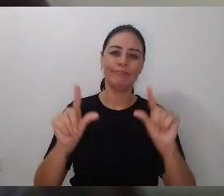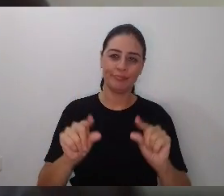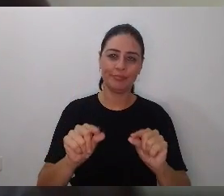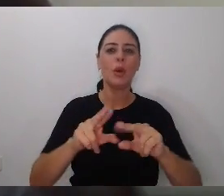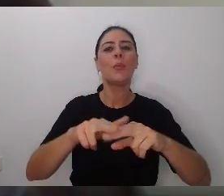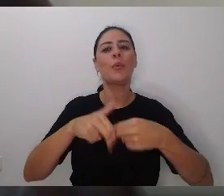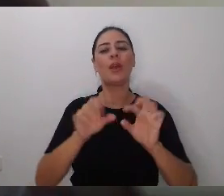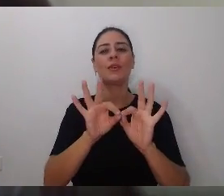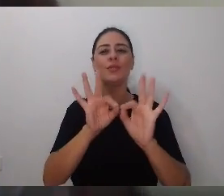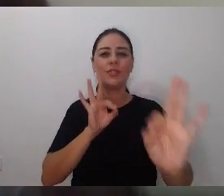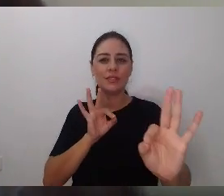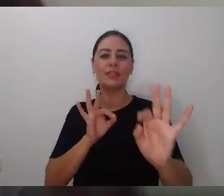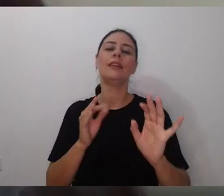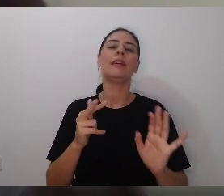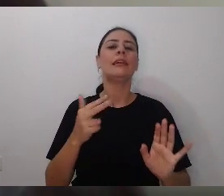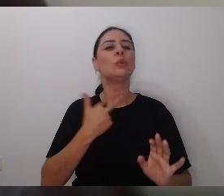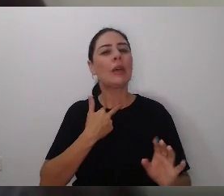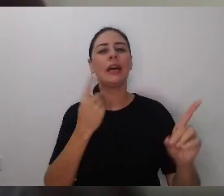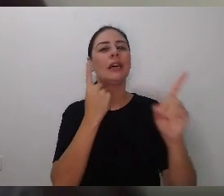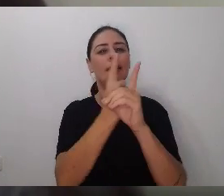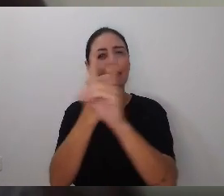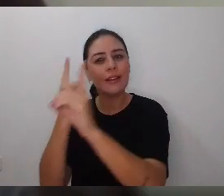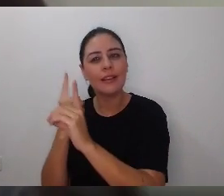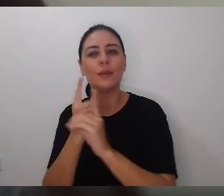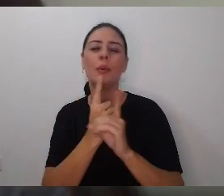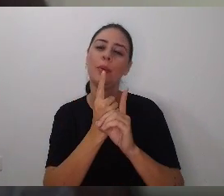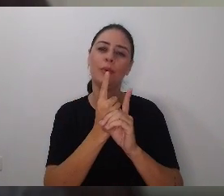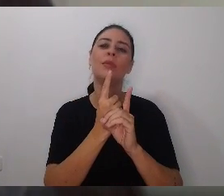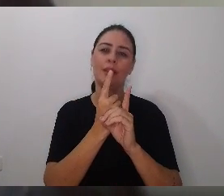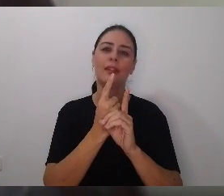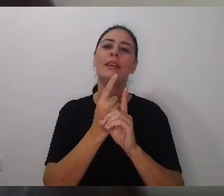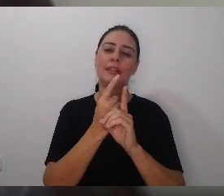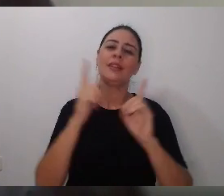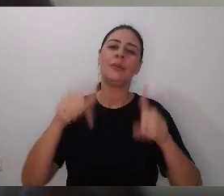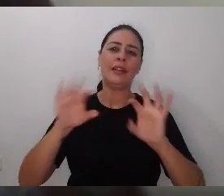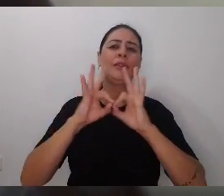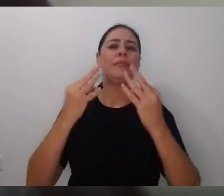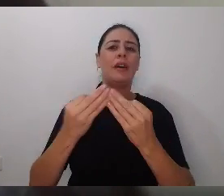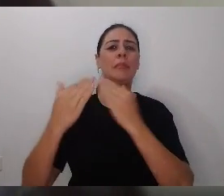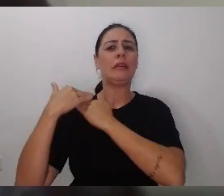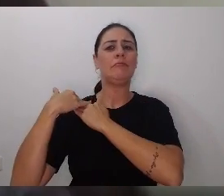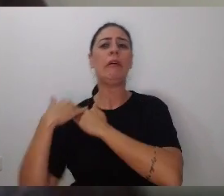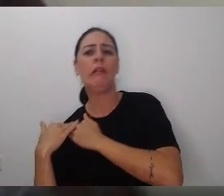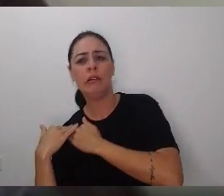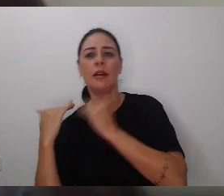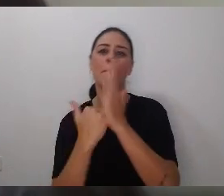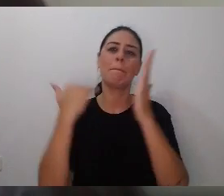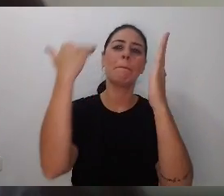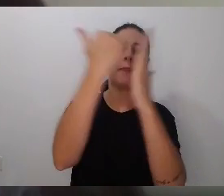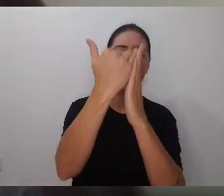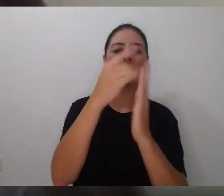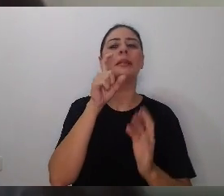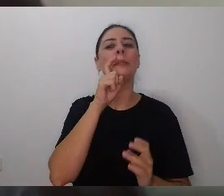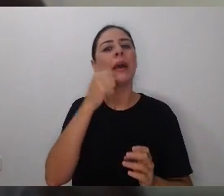rede de apoio diminuiu por conta do distanciamento, da gente não poder estar se encontrando, então isso sobrecarregou muito as